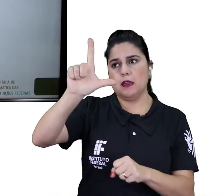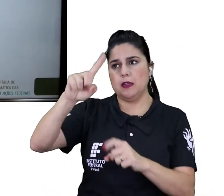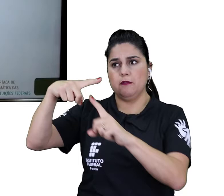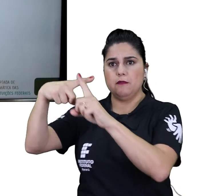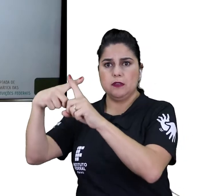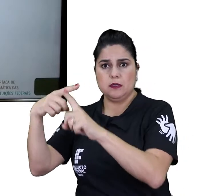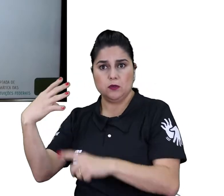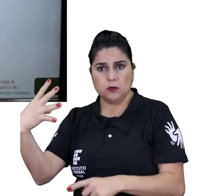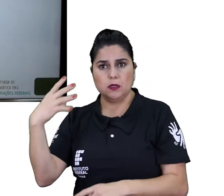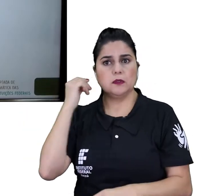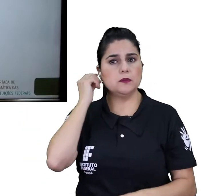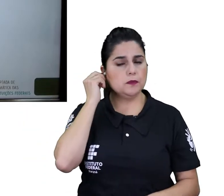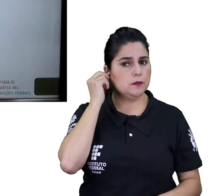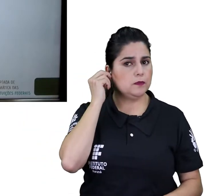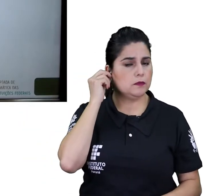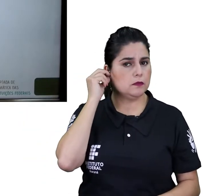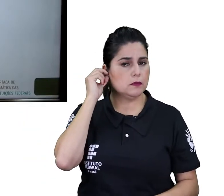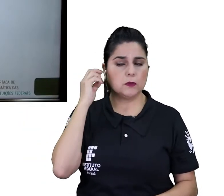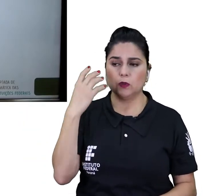vezes 4,